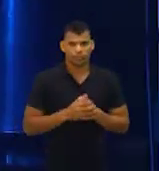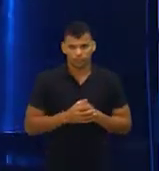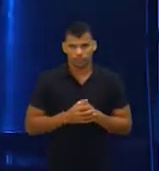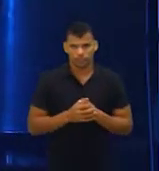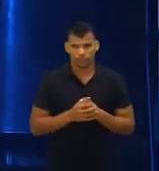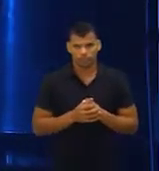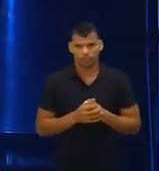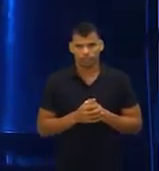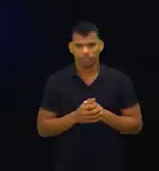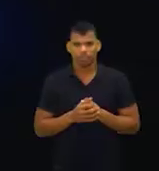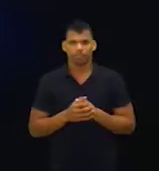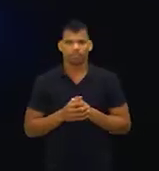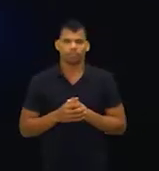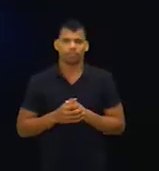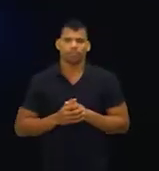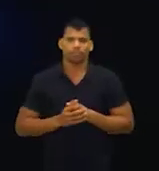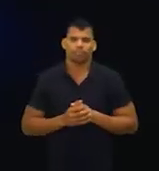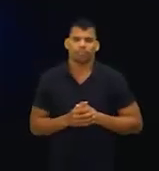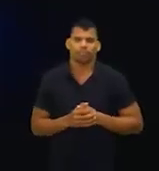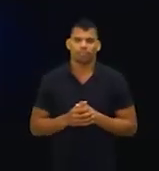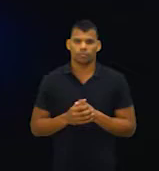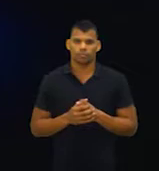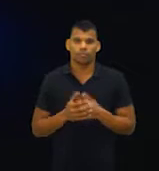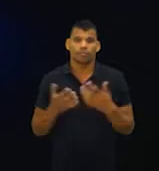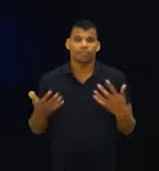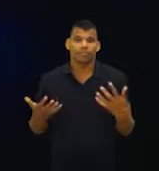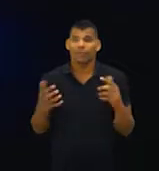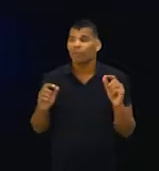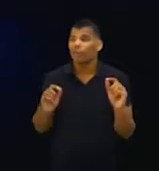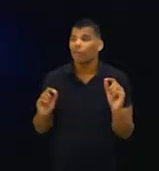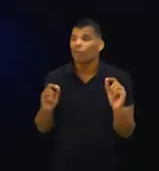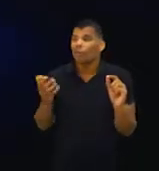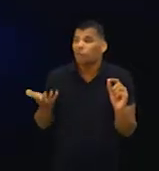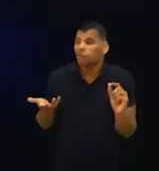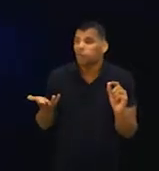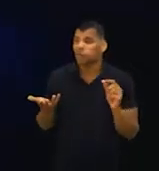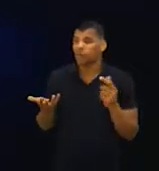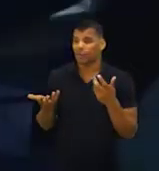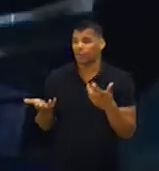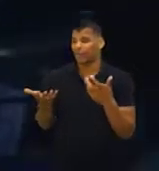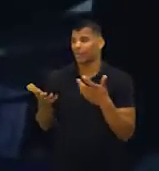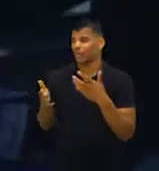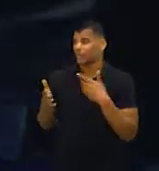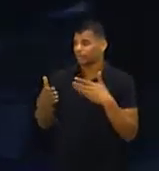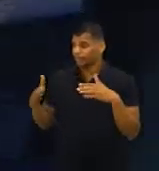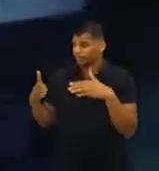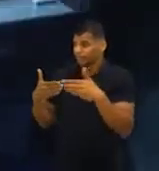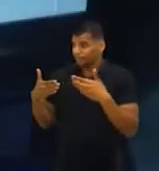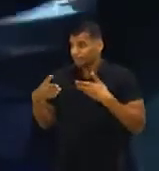me fale. Isso é que dá, cê querer frequentar.